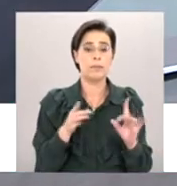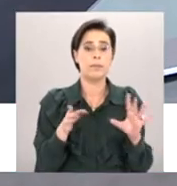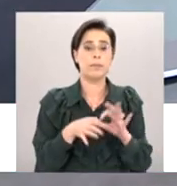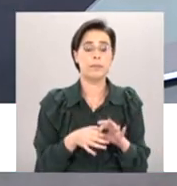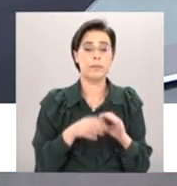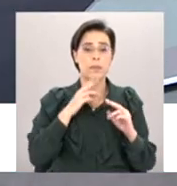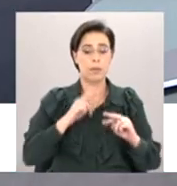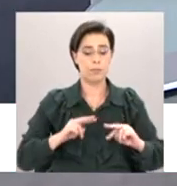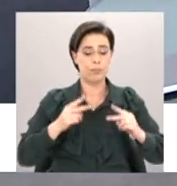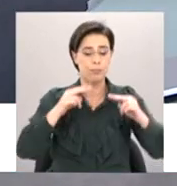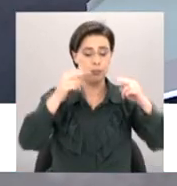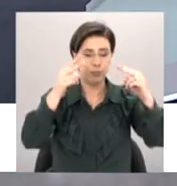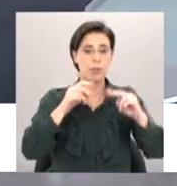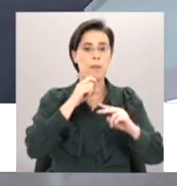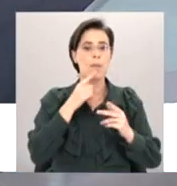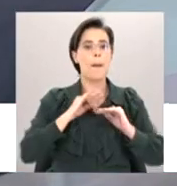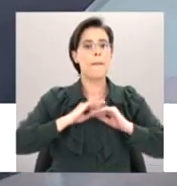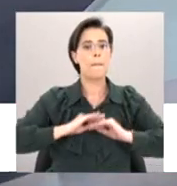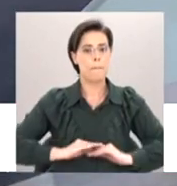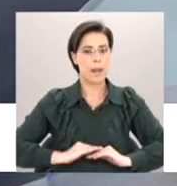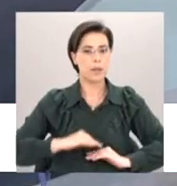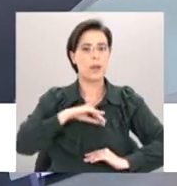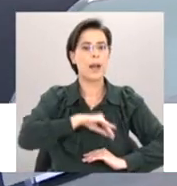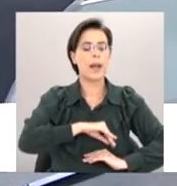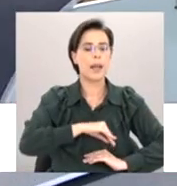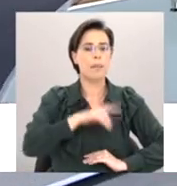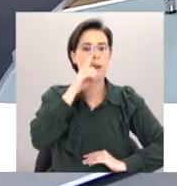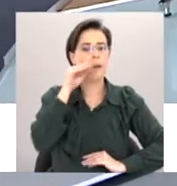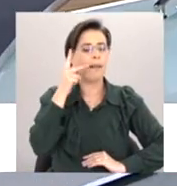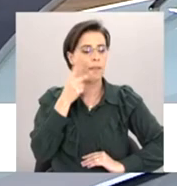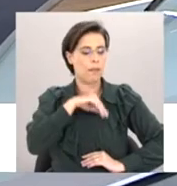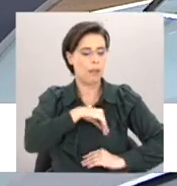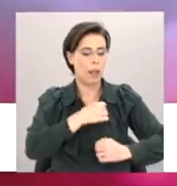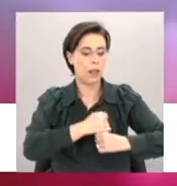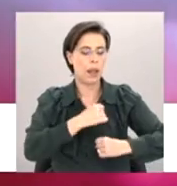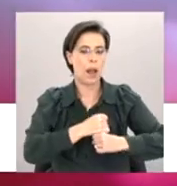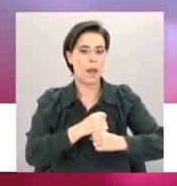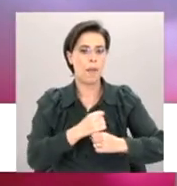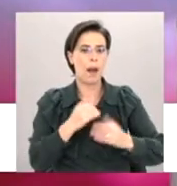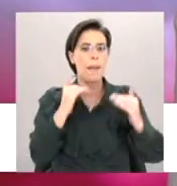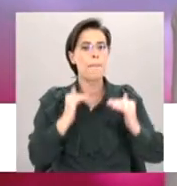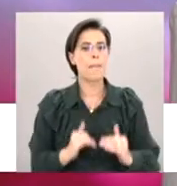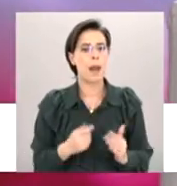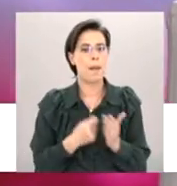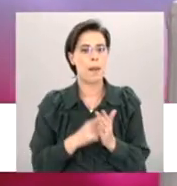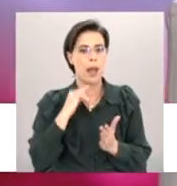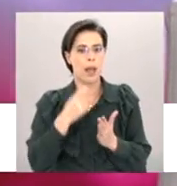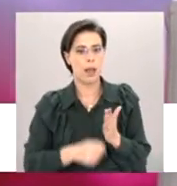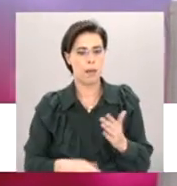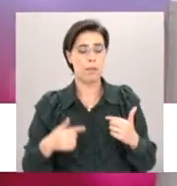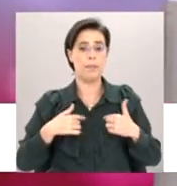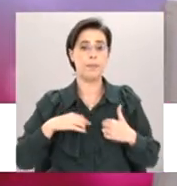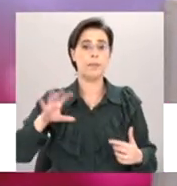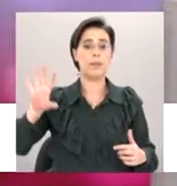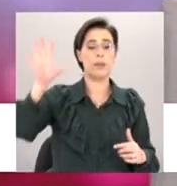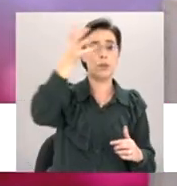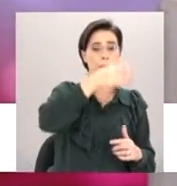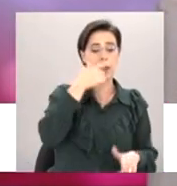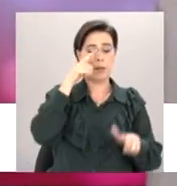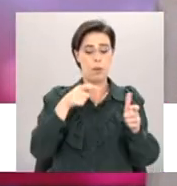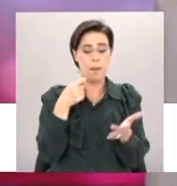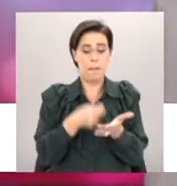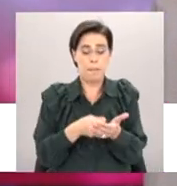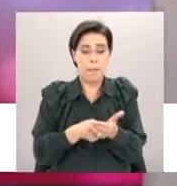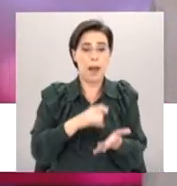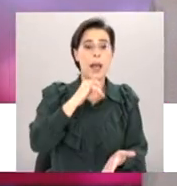comida vosso programa lectivos aliviar os rendimentos de quem vive do seu trabalho nós nos países as pessoas